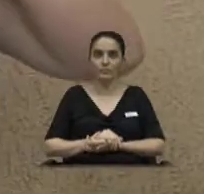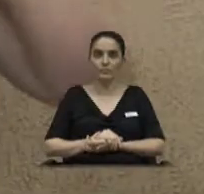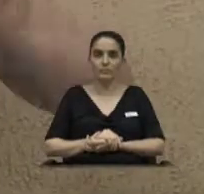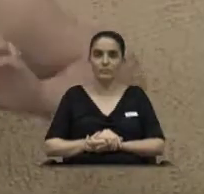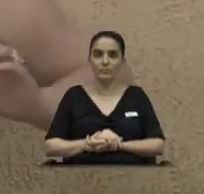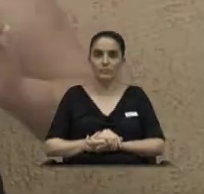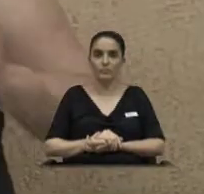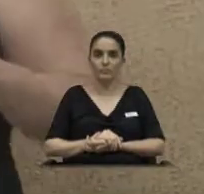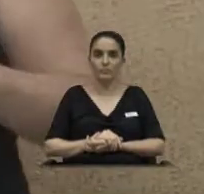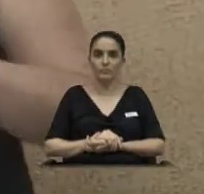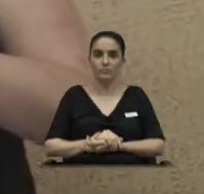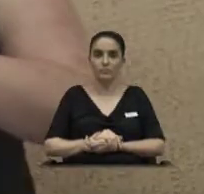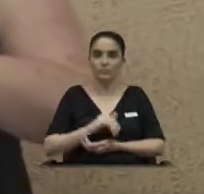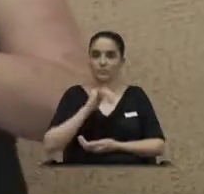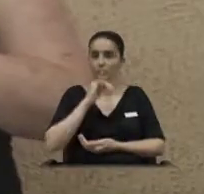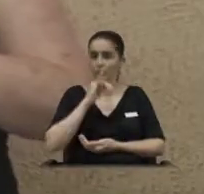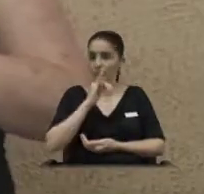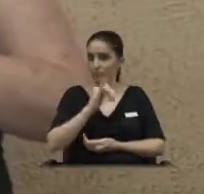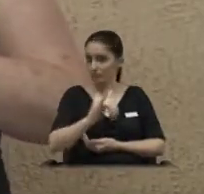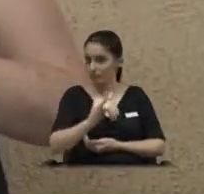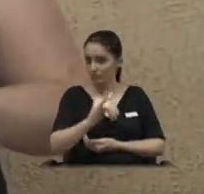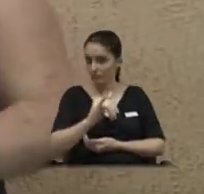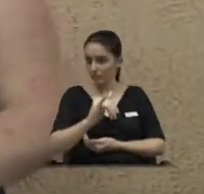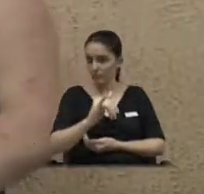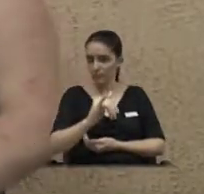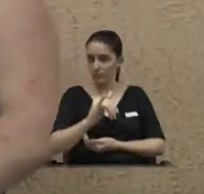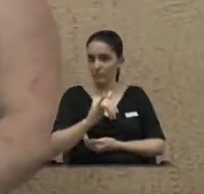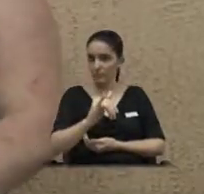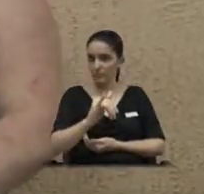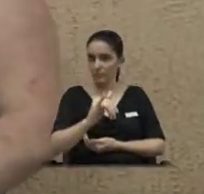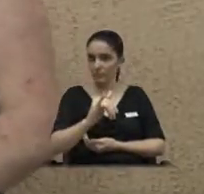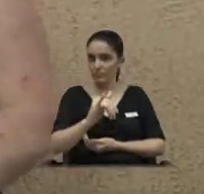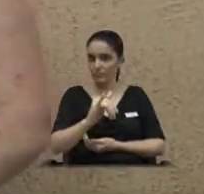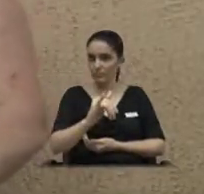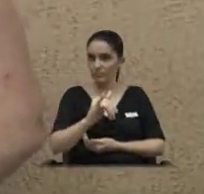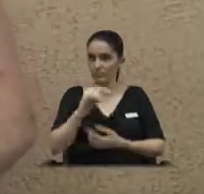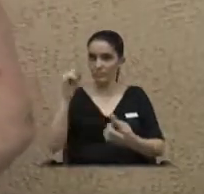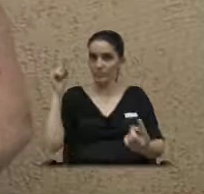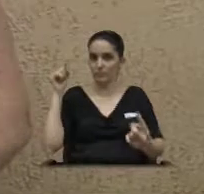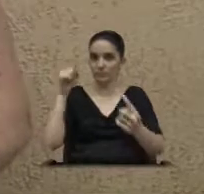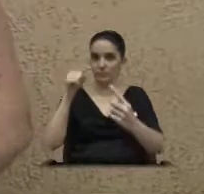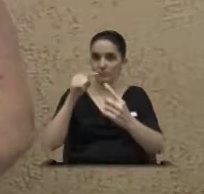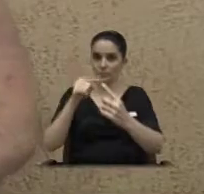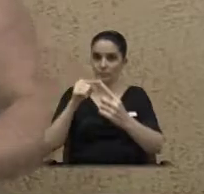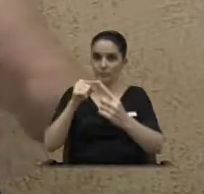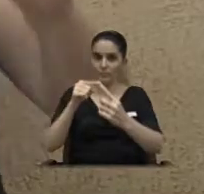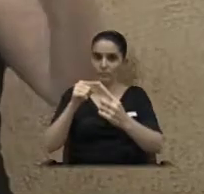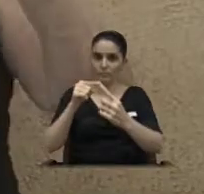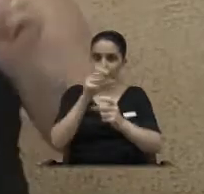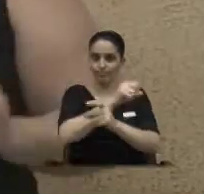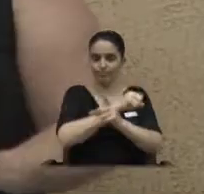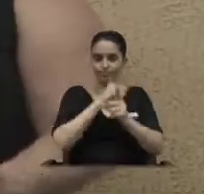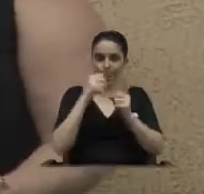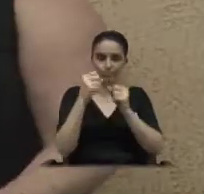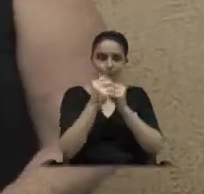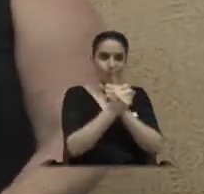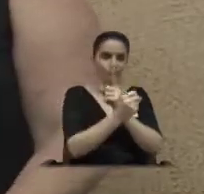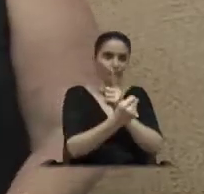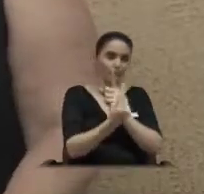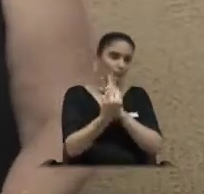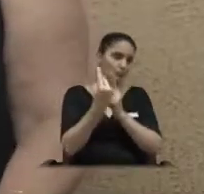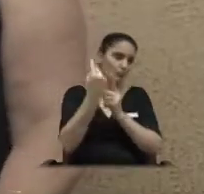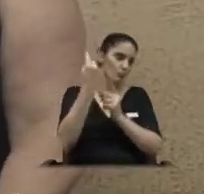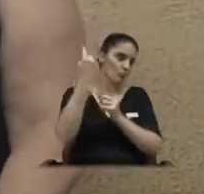Bom, a minha fala ela vai seguir no sentido de retrocesso social, que foi o que